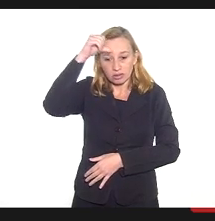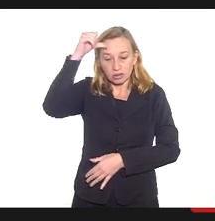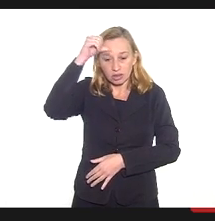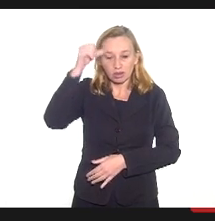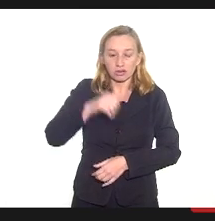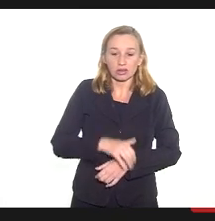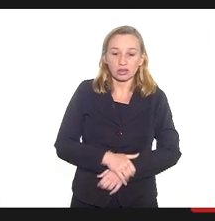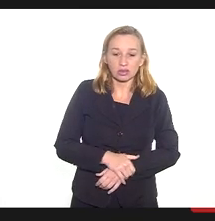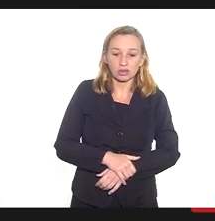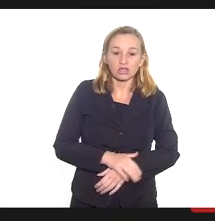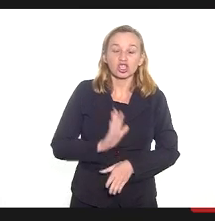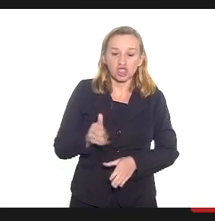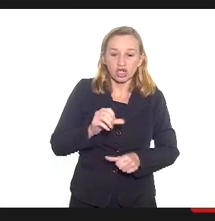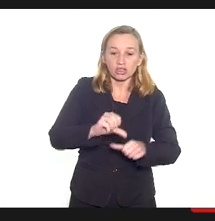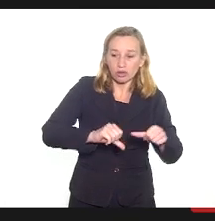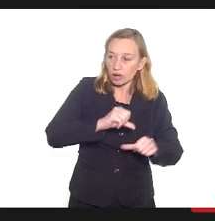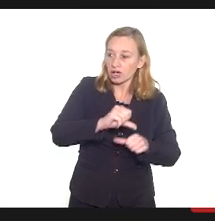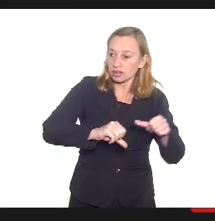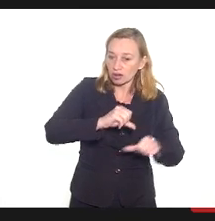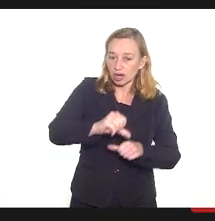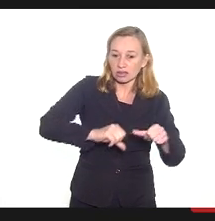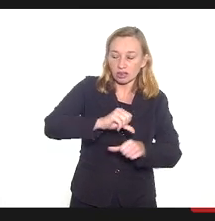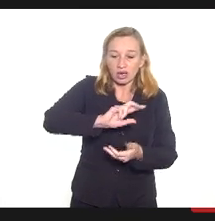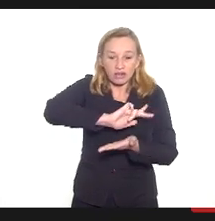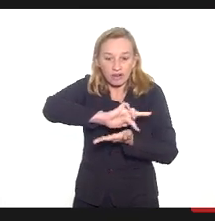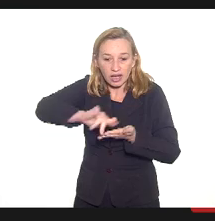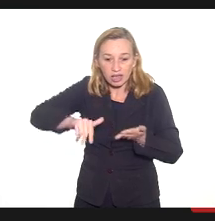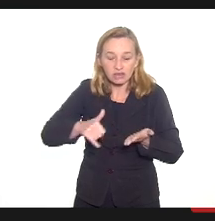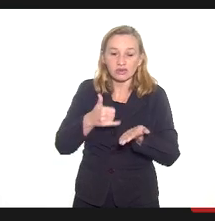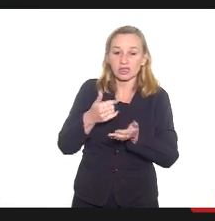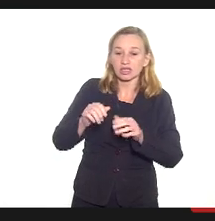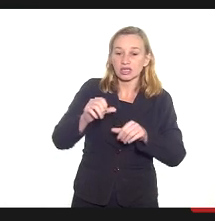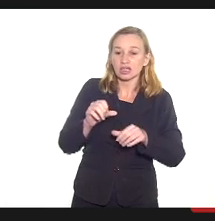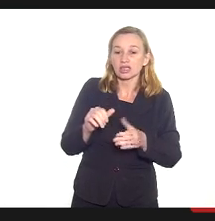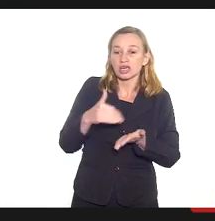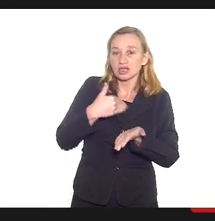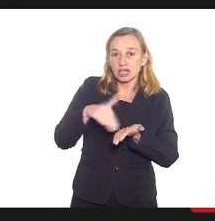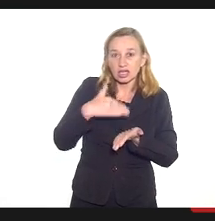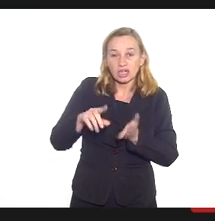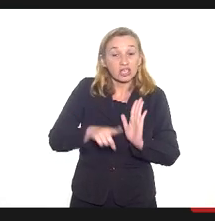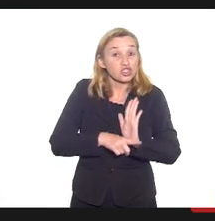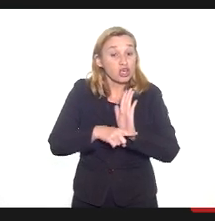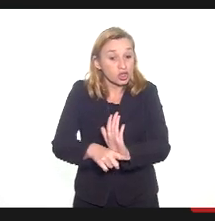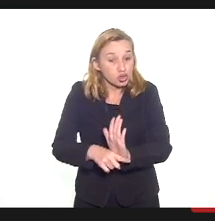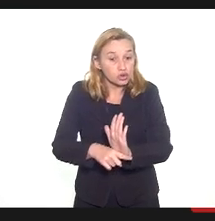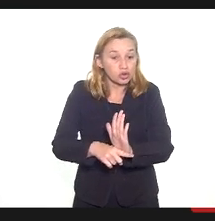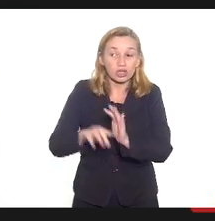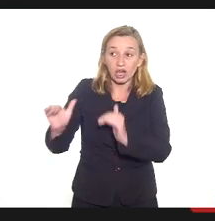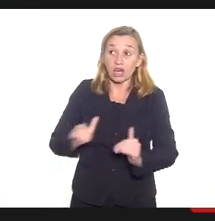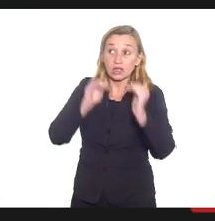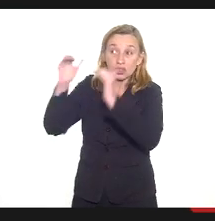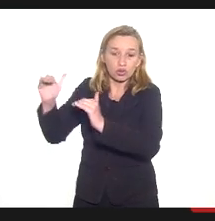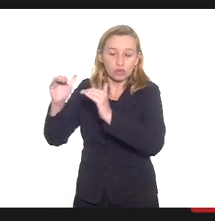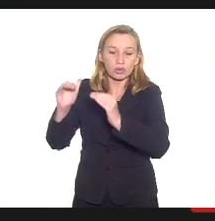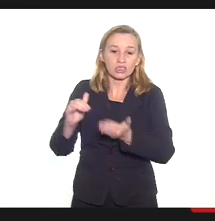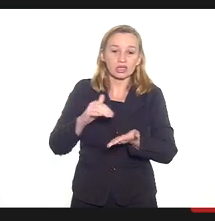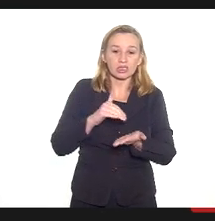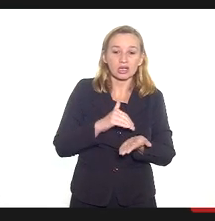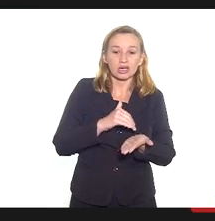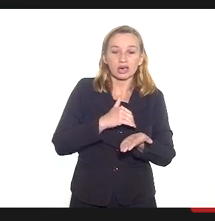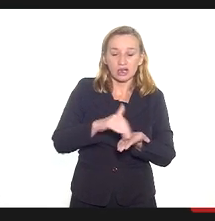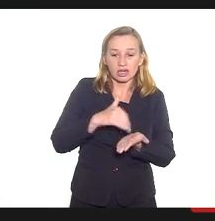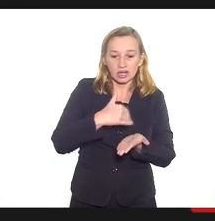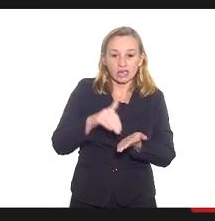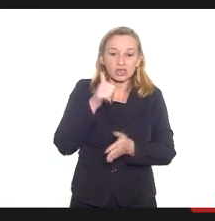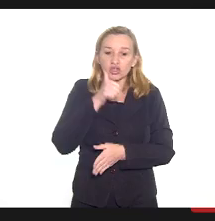Já foi trocado várias vezes a Secretaria de Assistência, a Subsecretaria de Mulheres. Então,